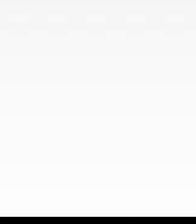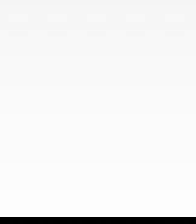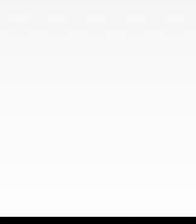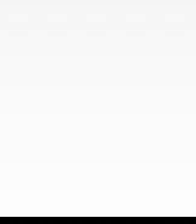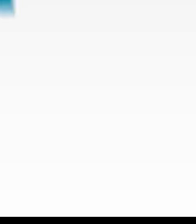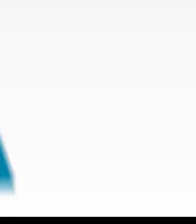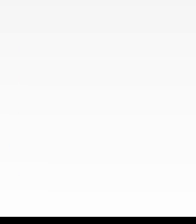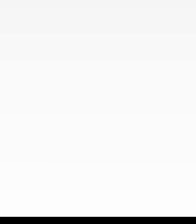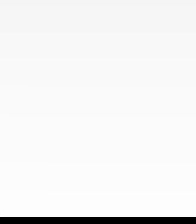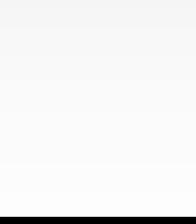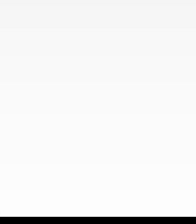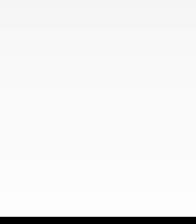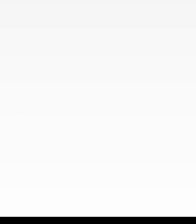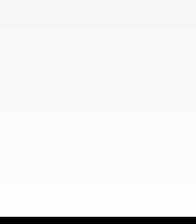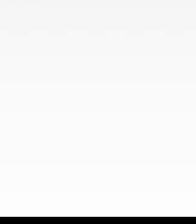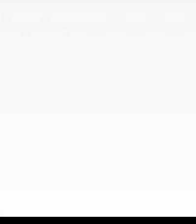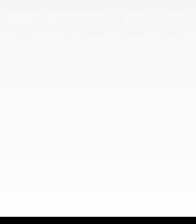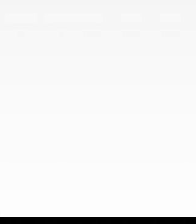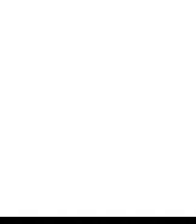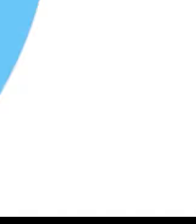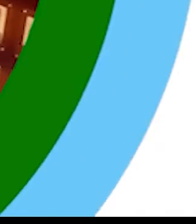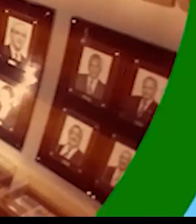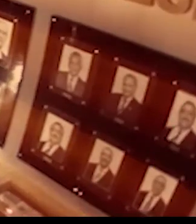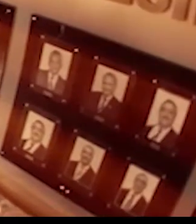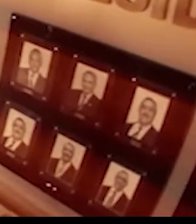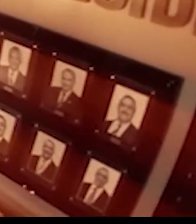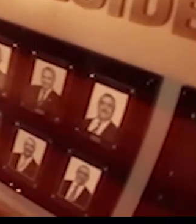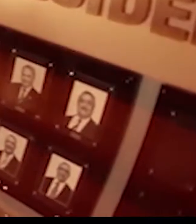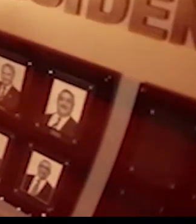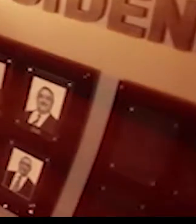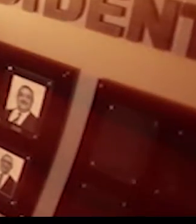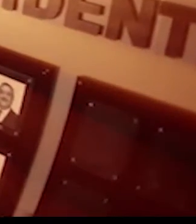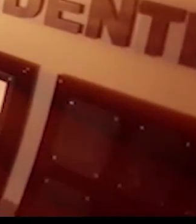está renovada e à sua espera.